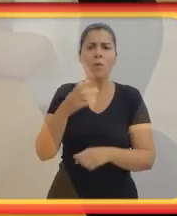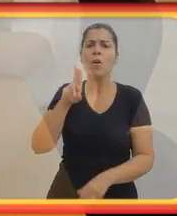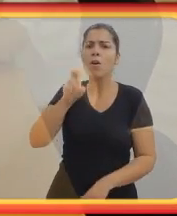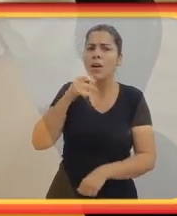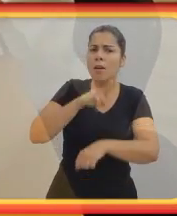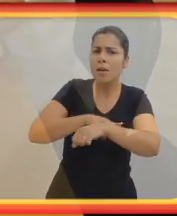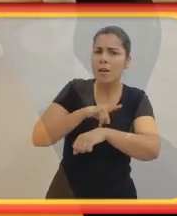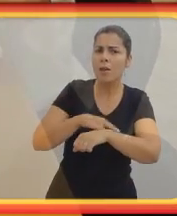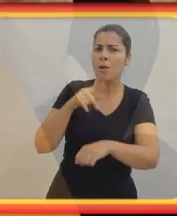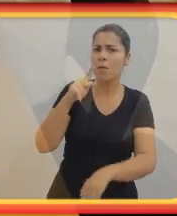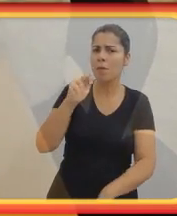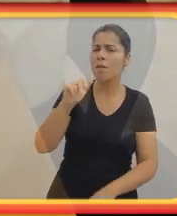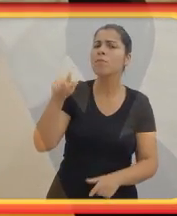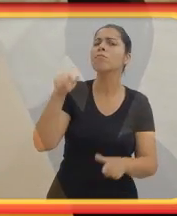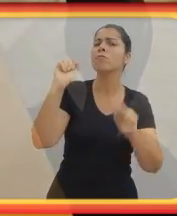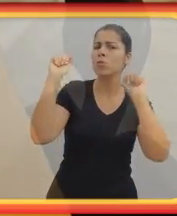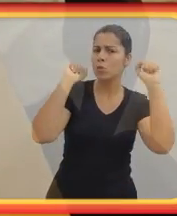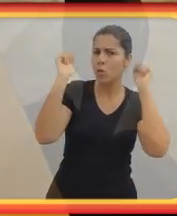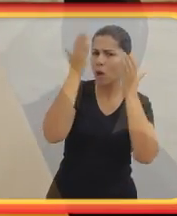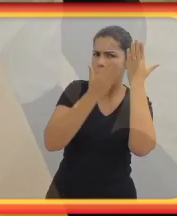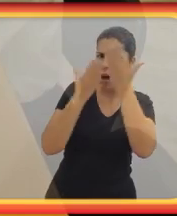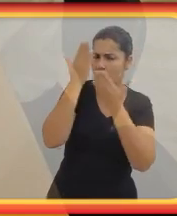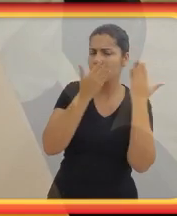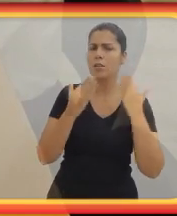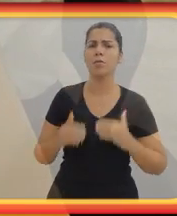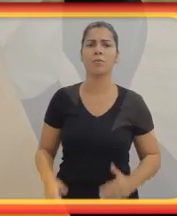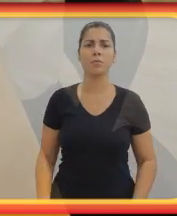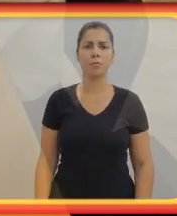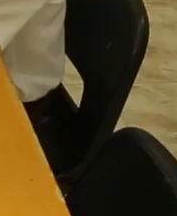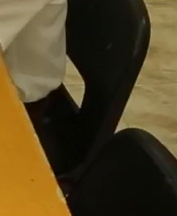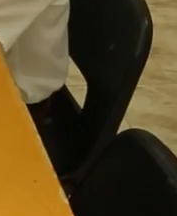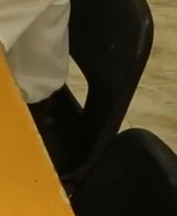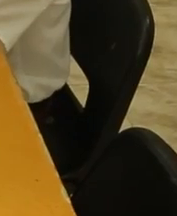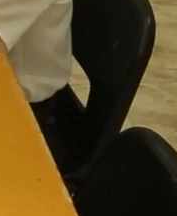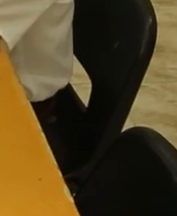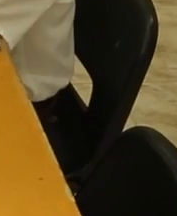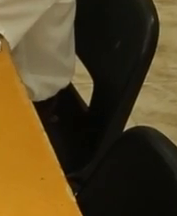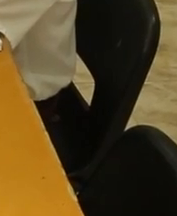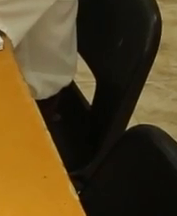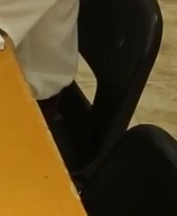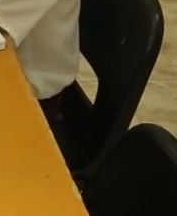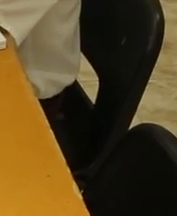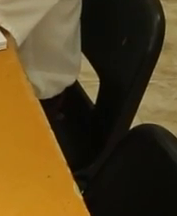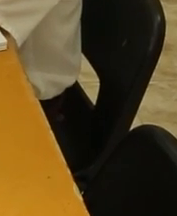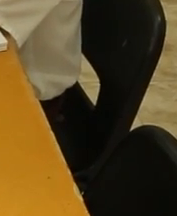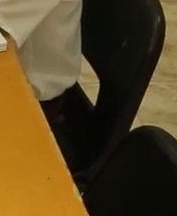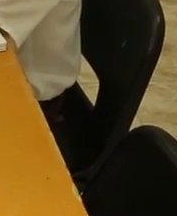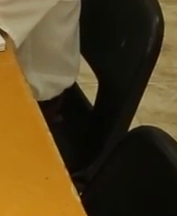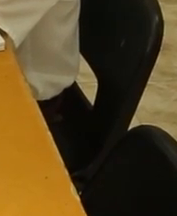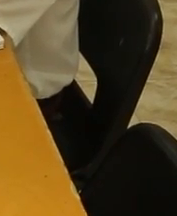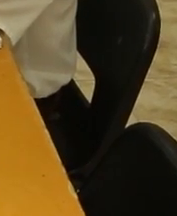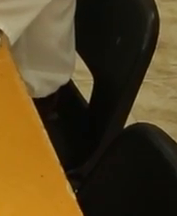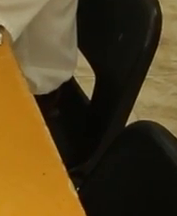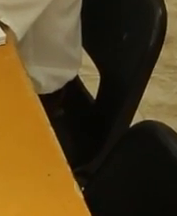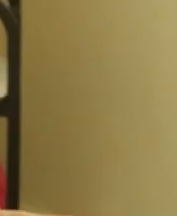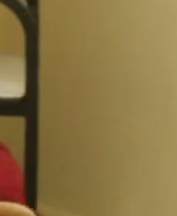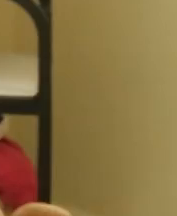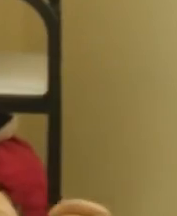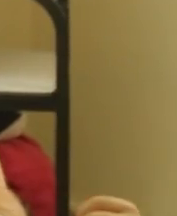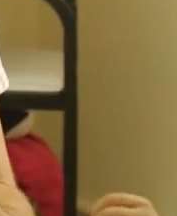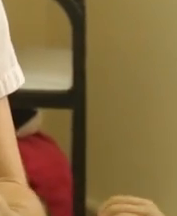fazer círculos em tudo o que usamos no banheiro. O que usamos no banheiro, Pavel? A toalha.